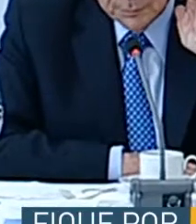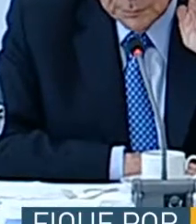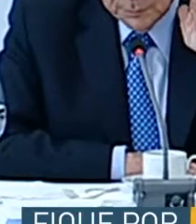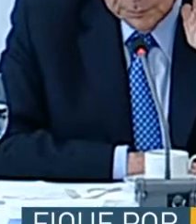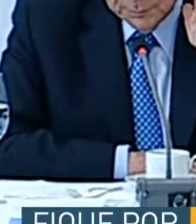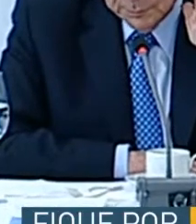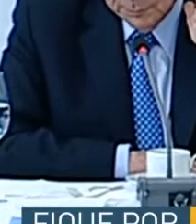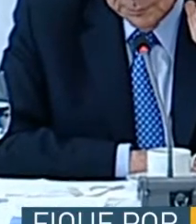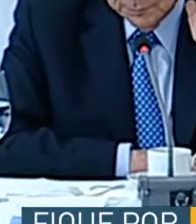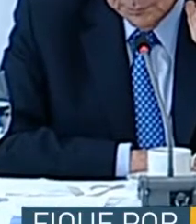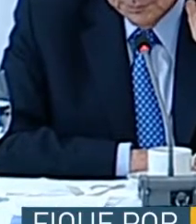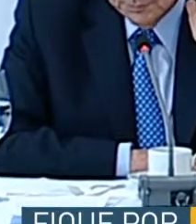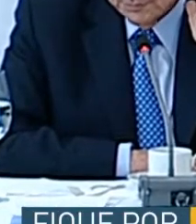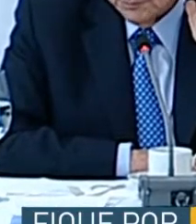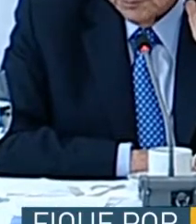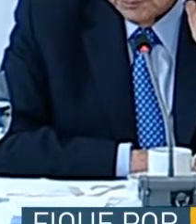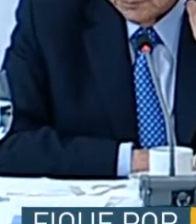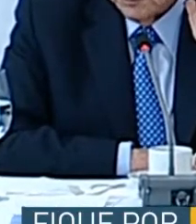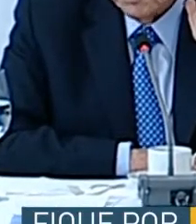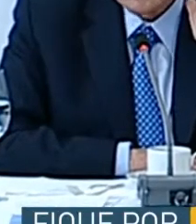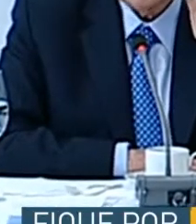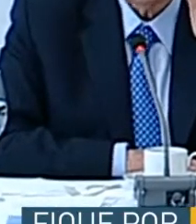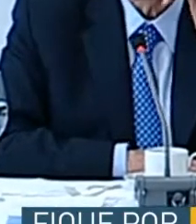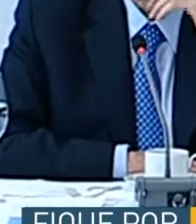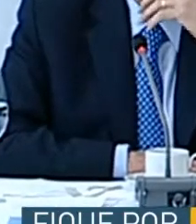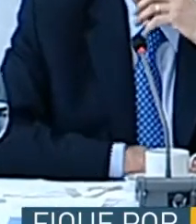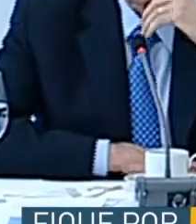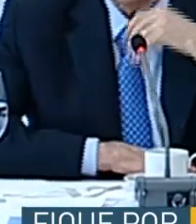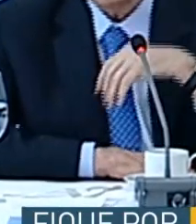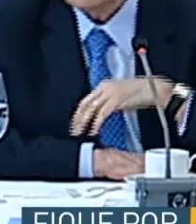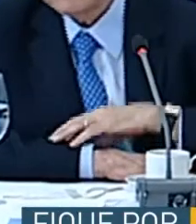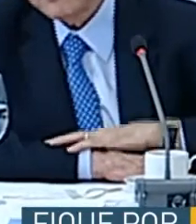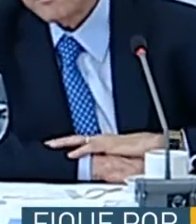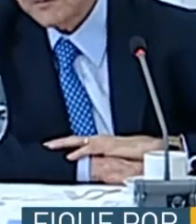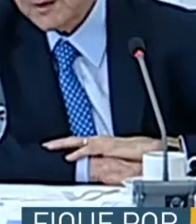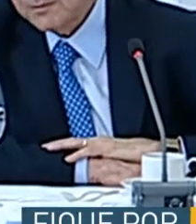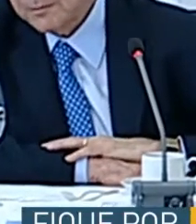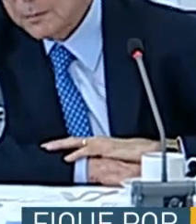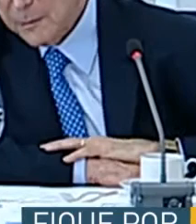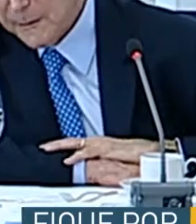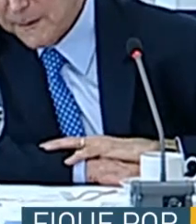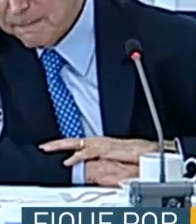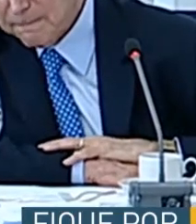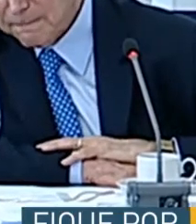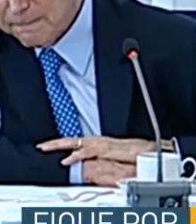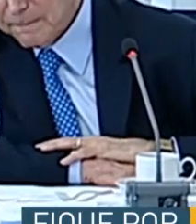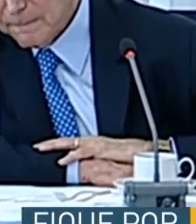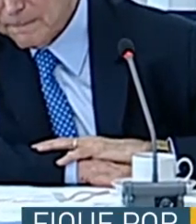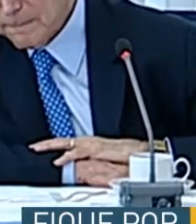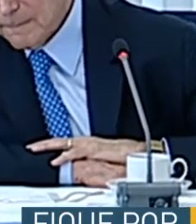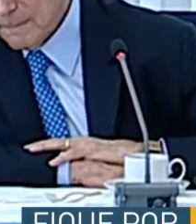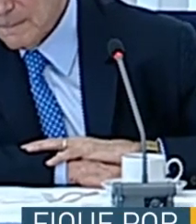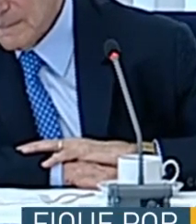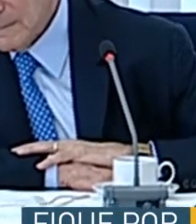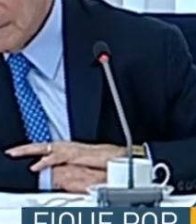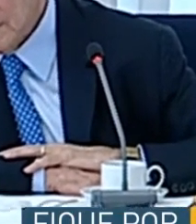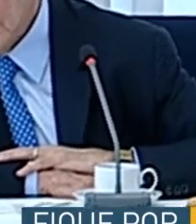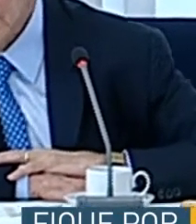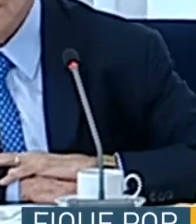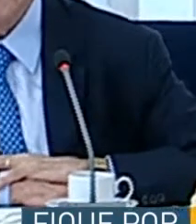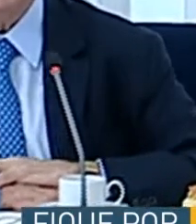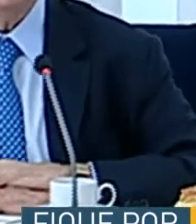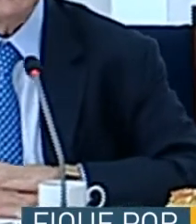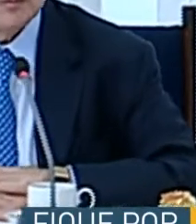fiscal. É uma conclusão que é necessária. Por exemplo, se nós